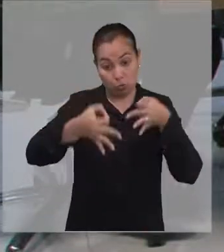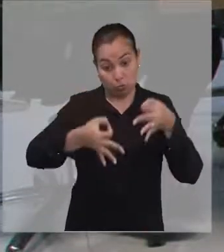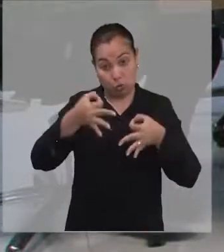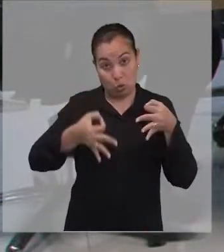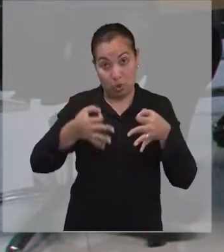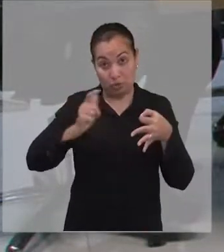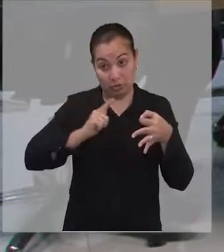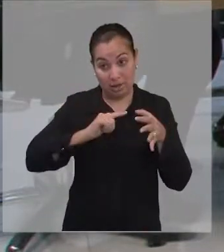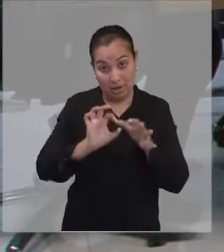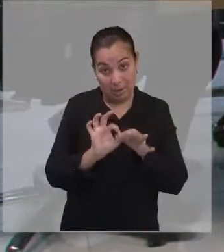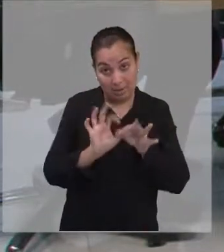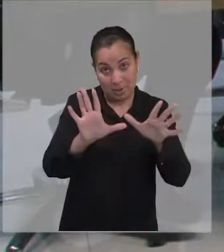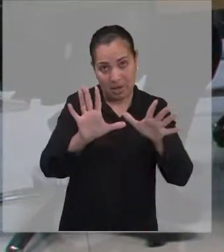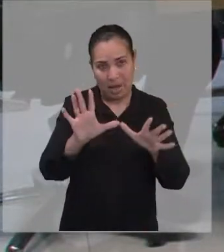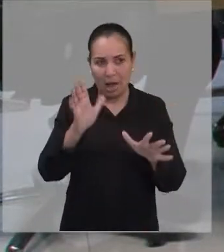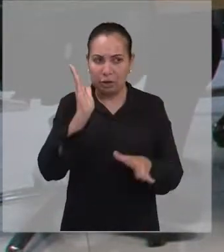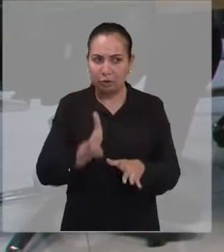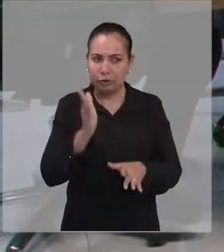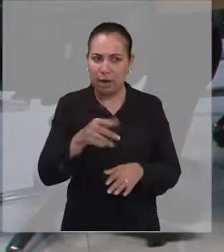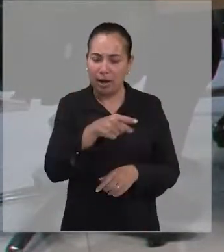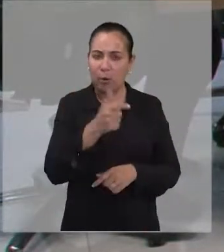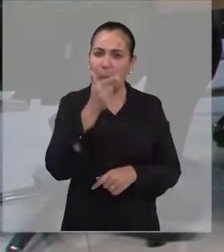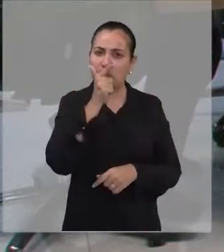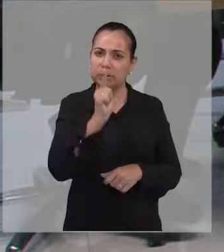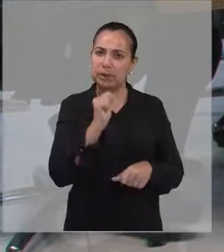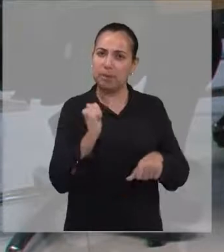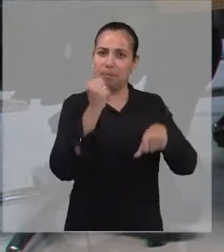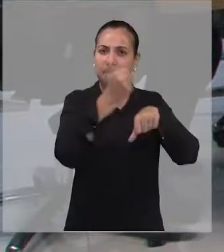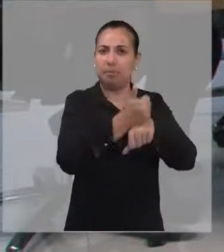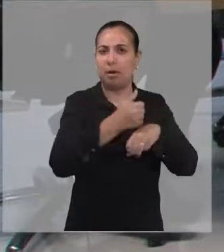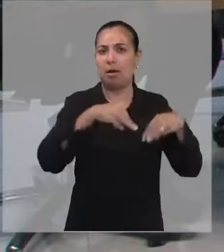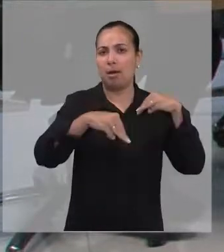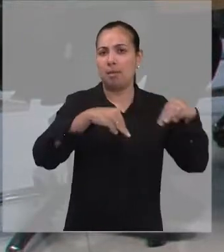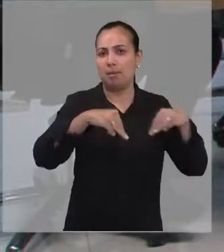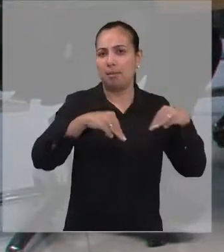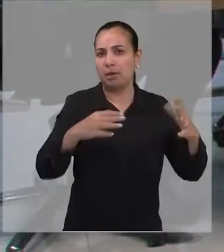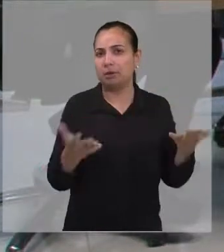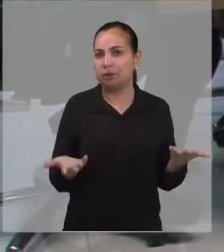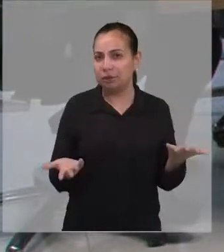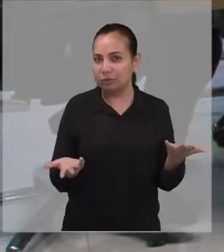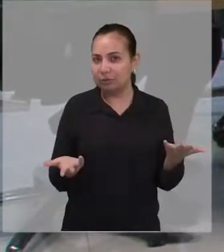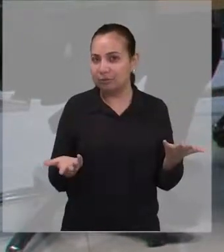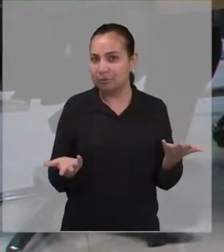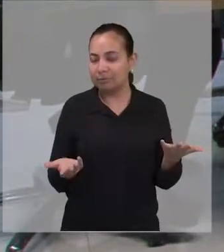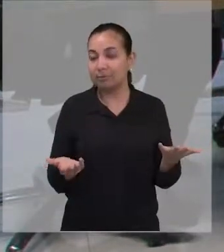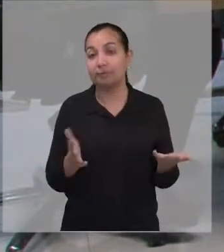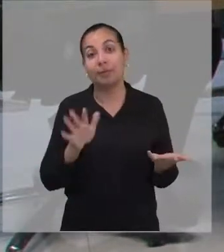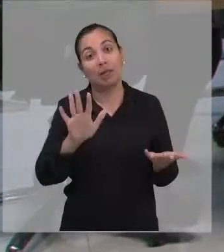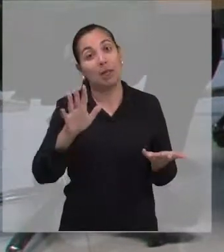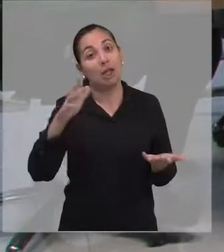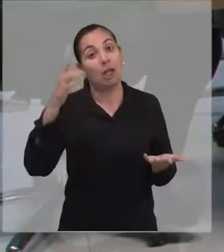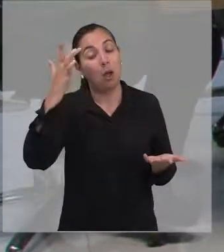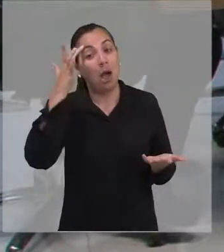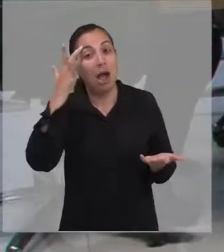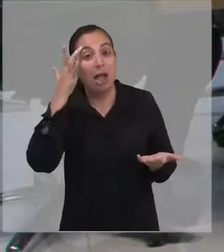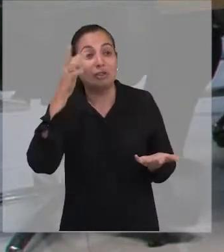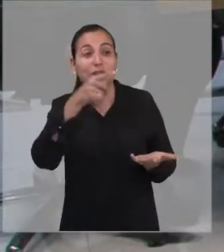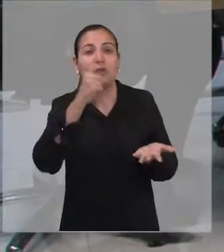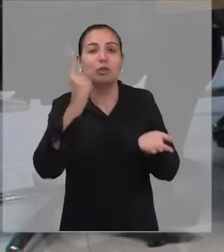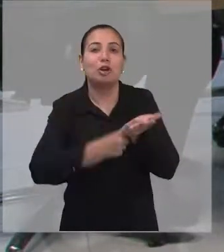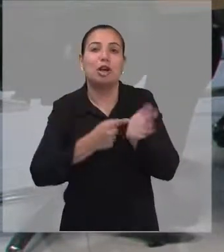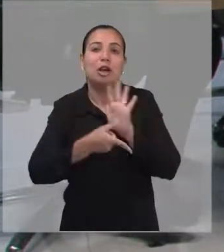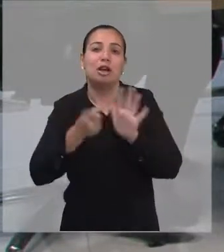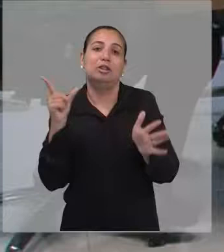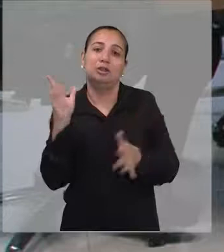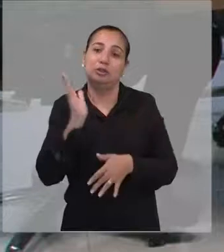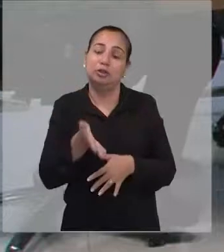semana antes virar ministro do presidente que ganhou uma semana depois. Aí, se nós presumirmos que isso já estava acertado. Que parece que não tem nenhuma